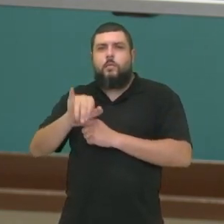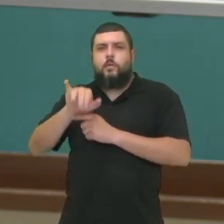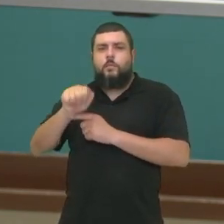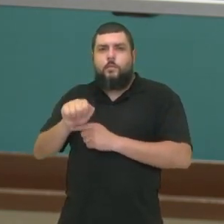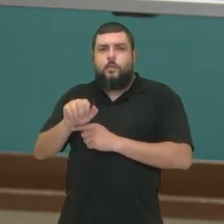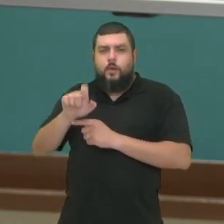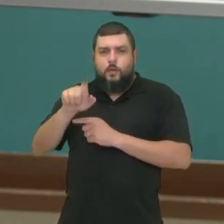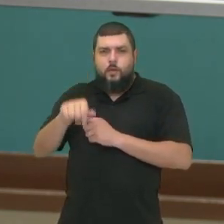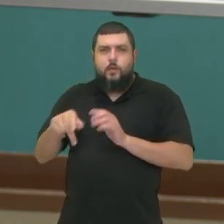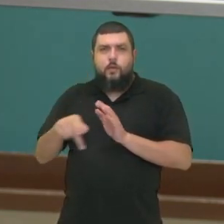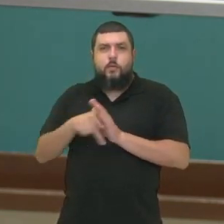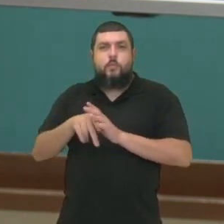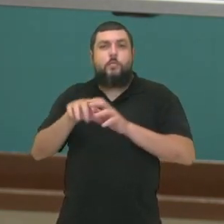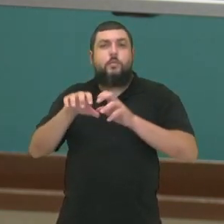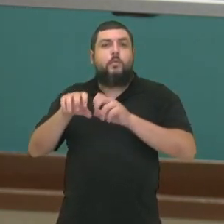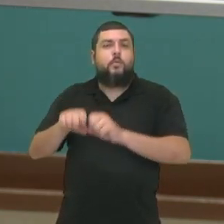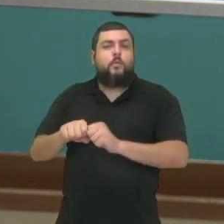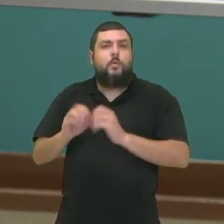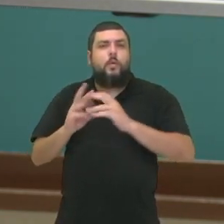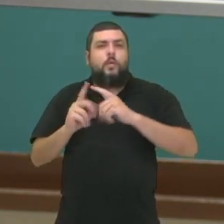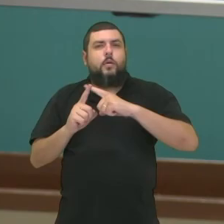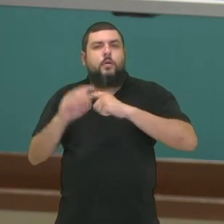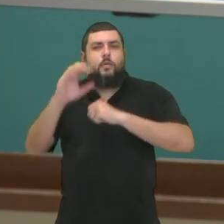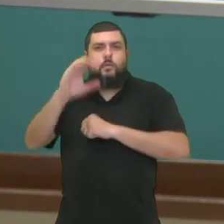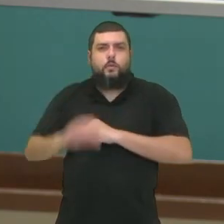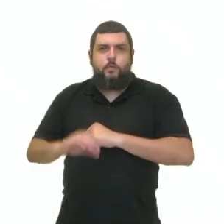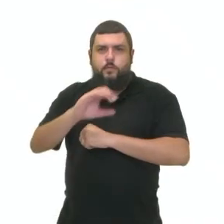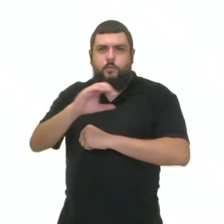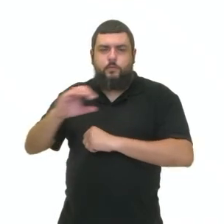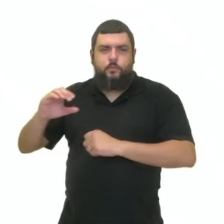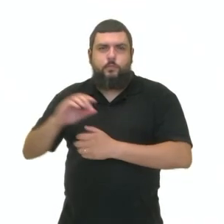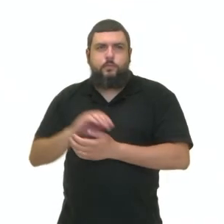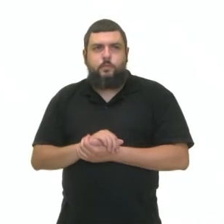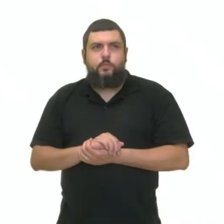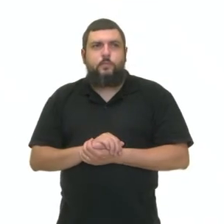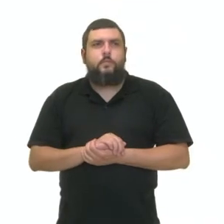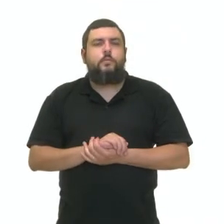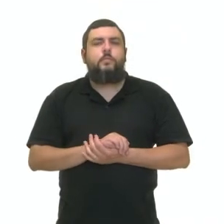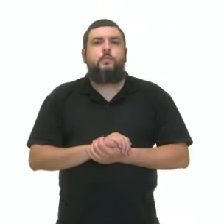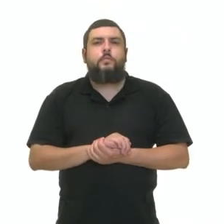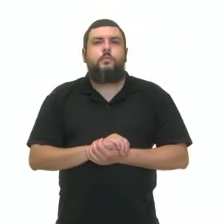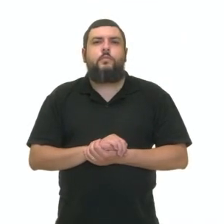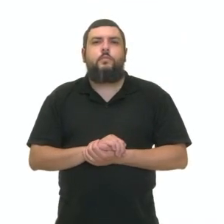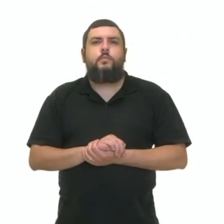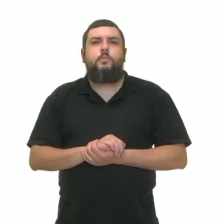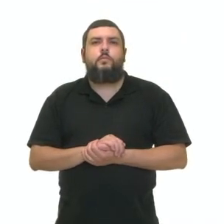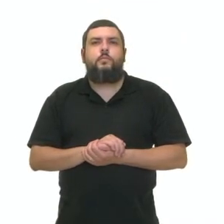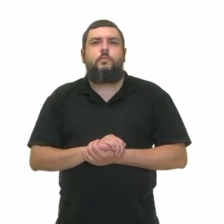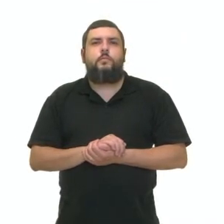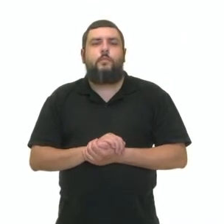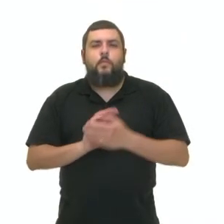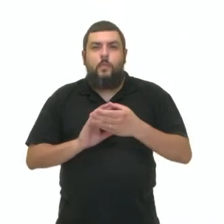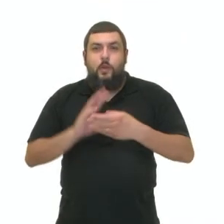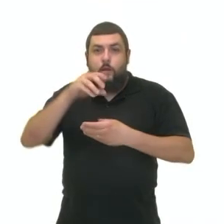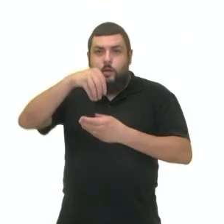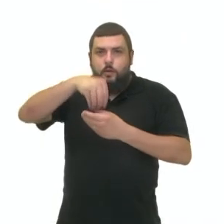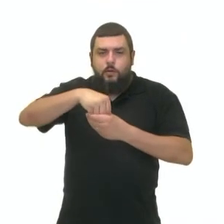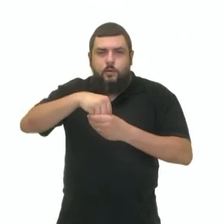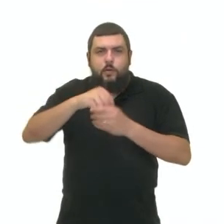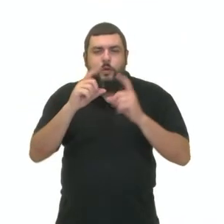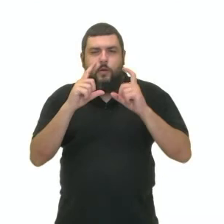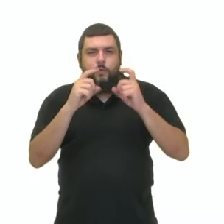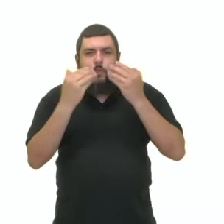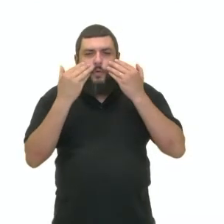Igreja Católica, inclusive, lá na Itália. Olha uma foto por dentro, para fora, na frente dela, o que vocês veem. Olha que bacana, uma